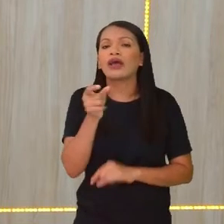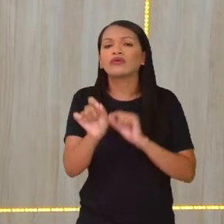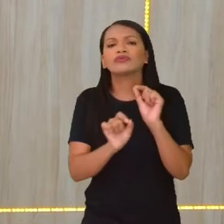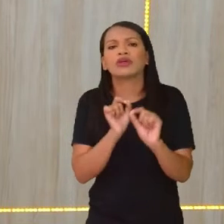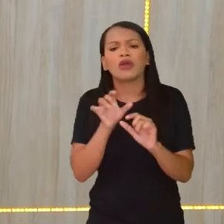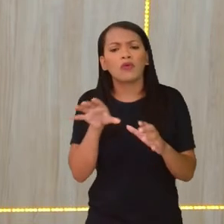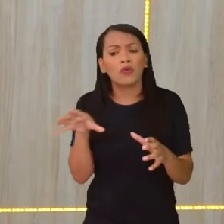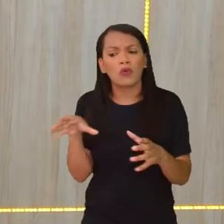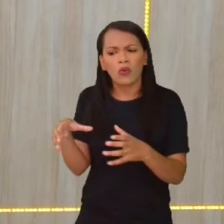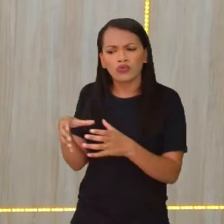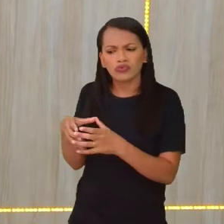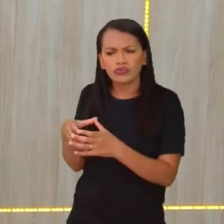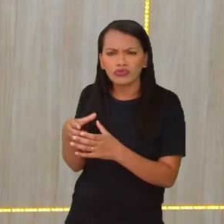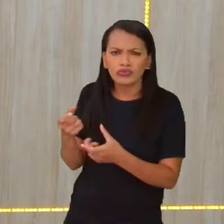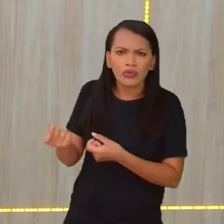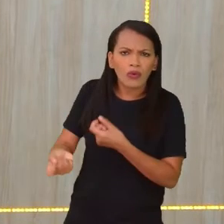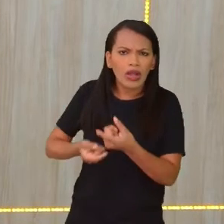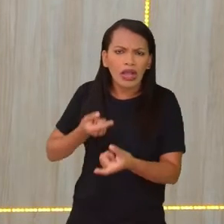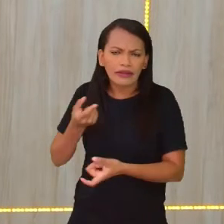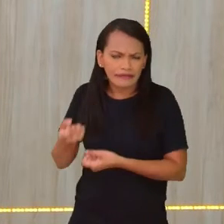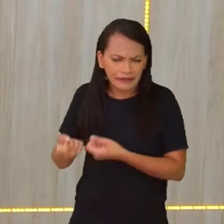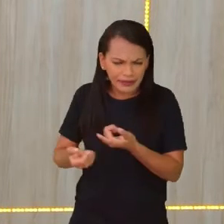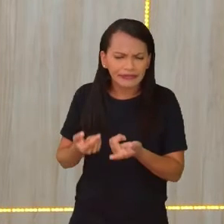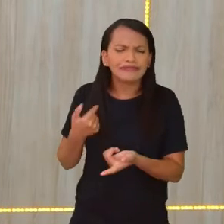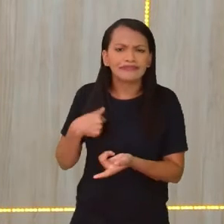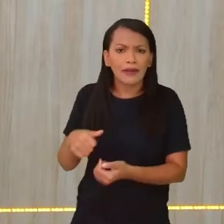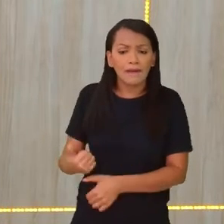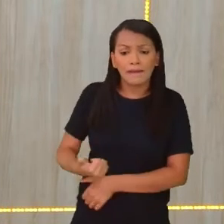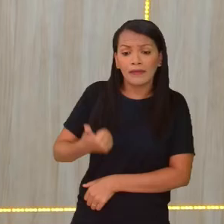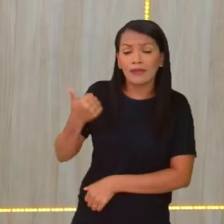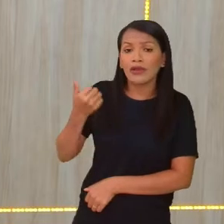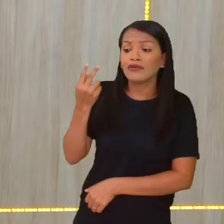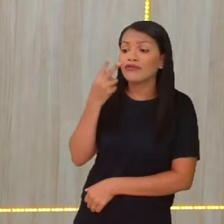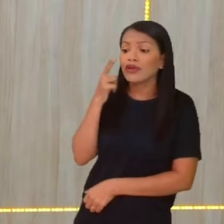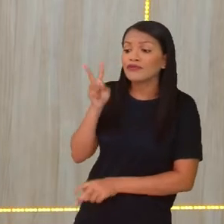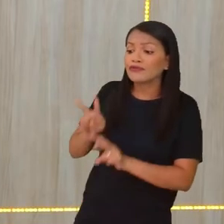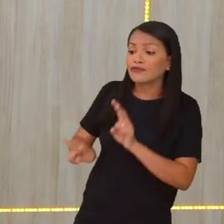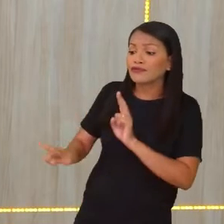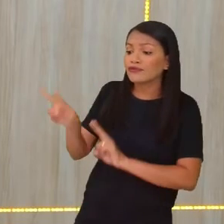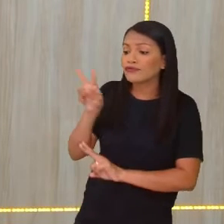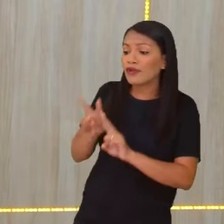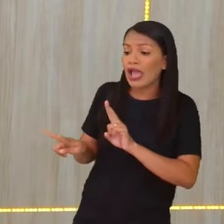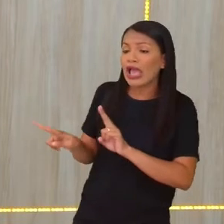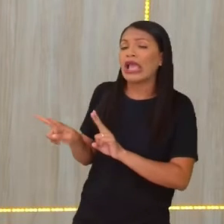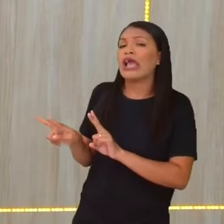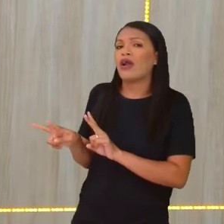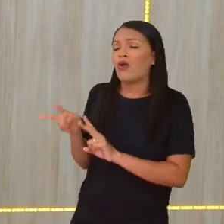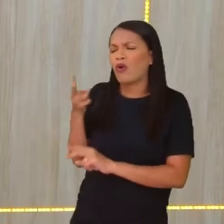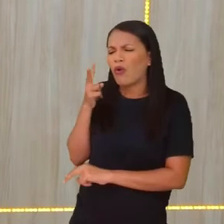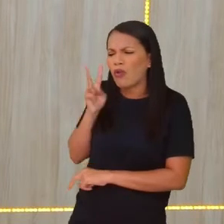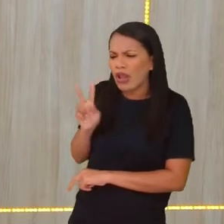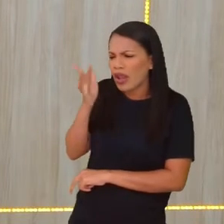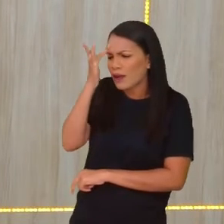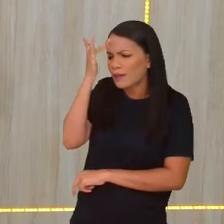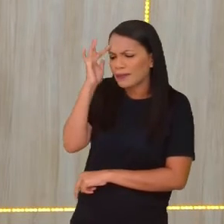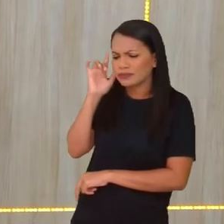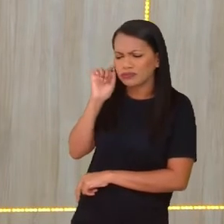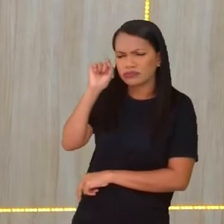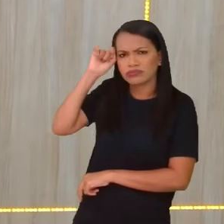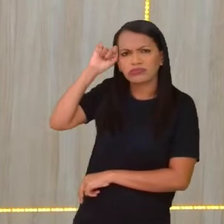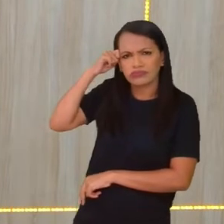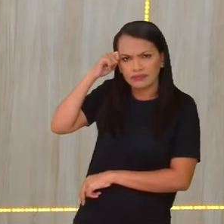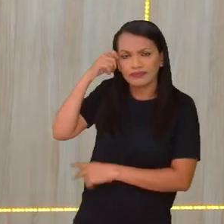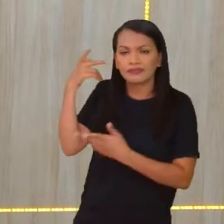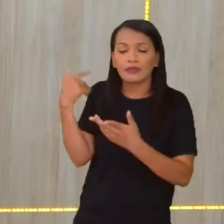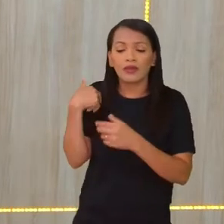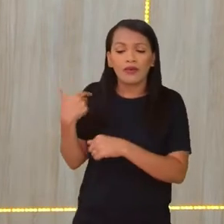um conjunto, né, de história mesmo da nossa sociedade, né, de práticas da nossa sociedade, práticas racistas